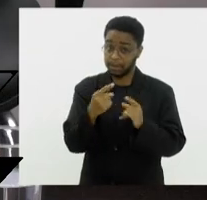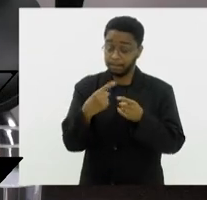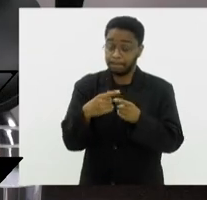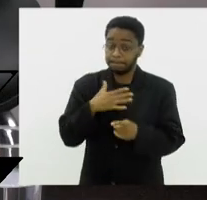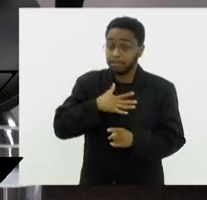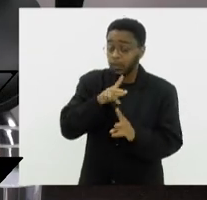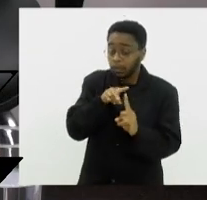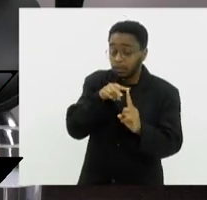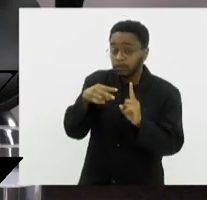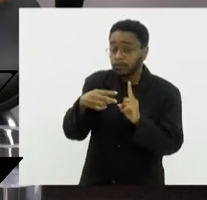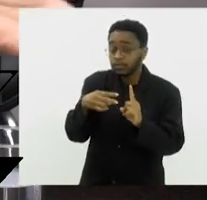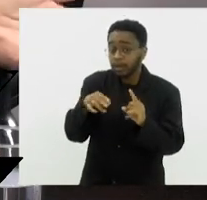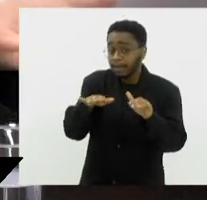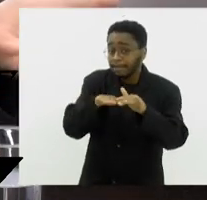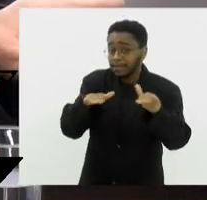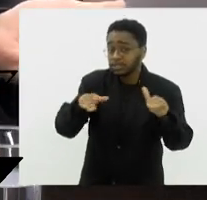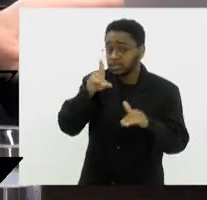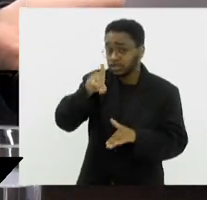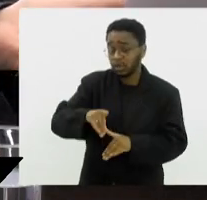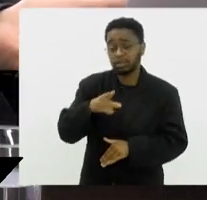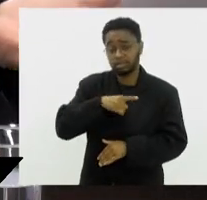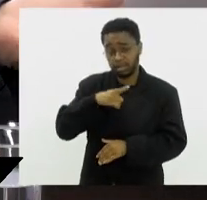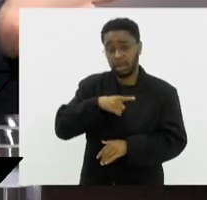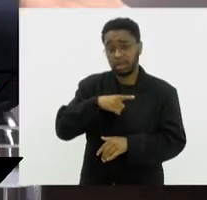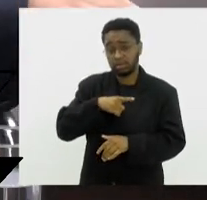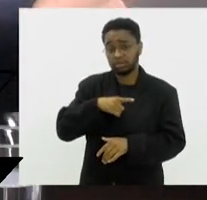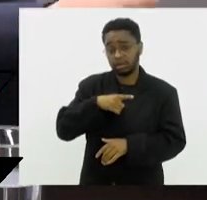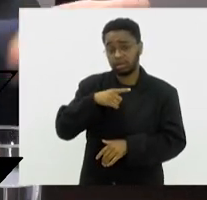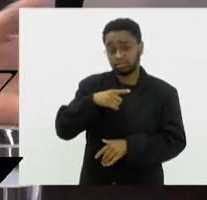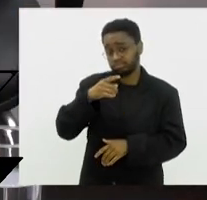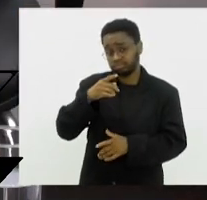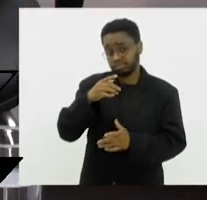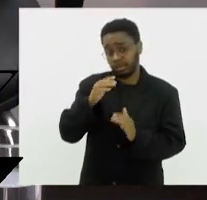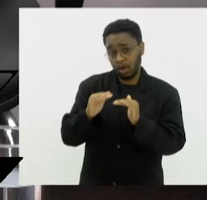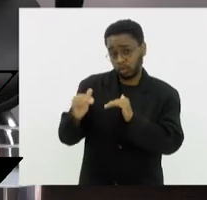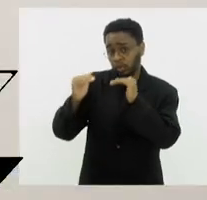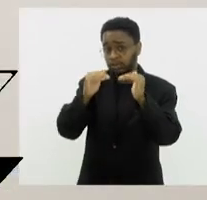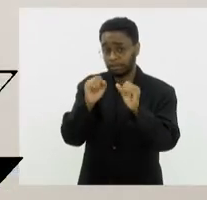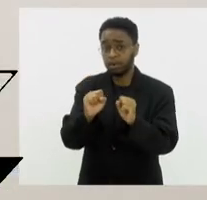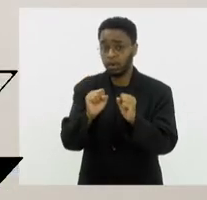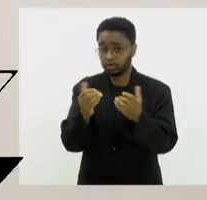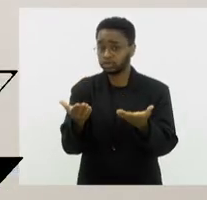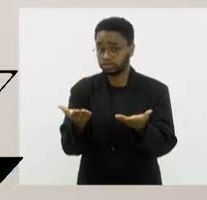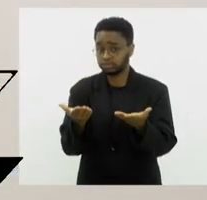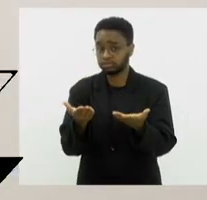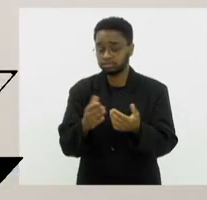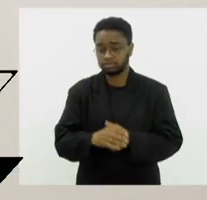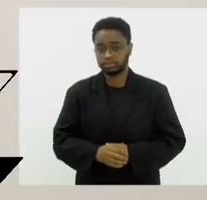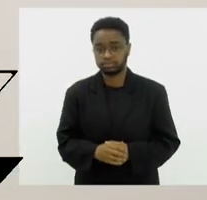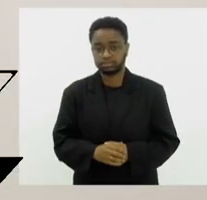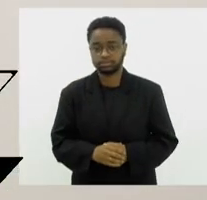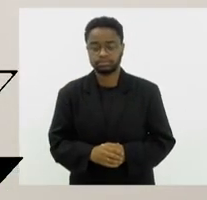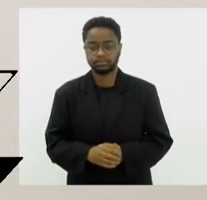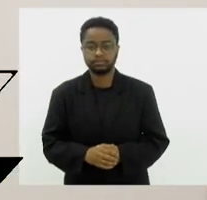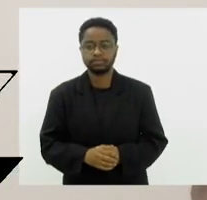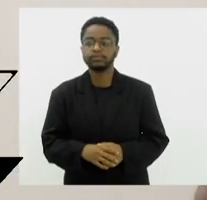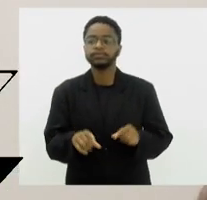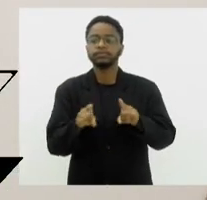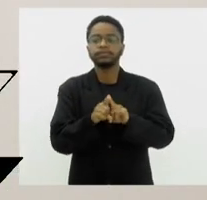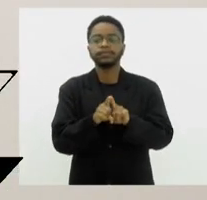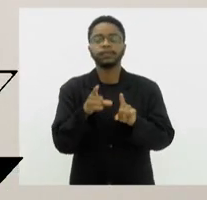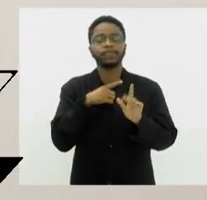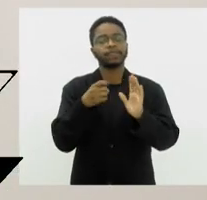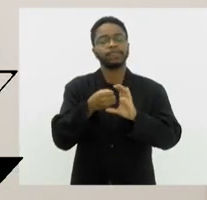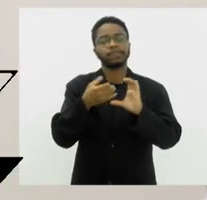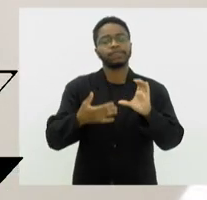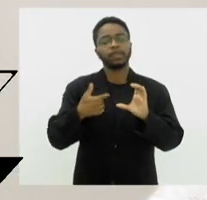mesa diretora tem essa autoridade. Sim. Não. A quem pode mais, pode menos. Tudo. Né? Agora, tem um aspecto do que eu tinha sugerido antes, que,